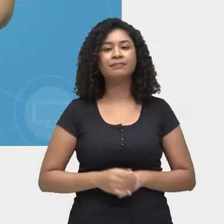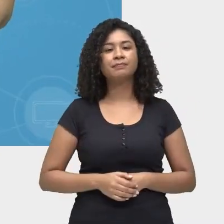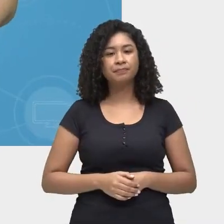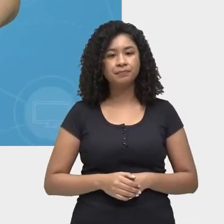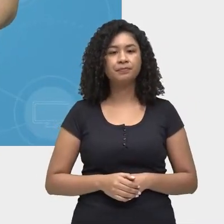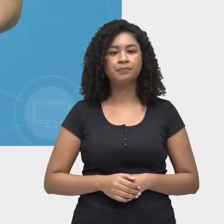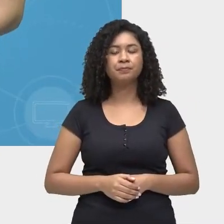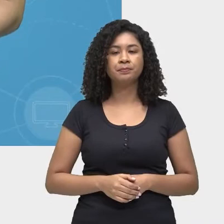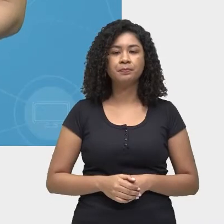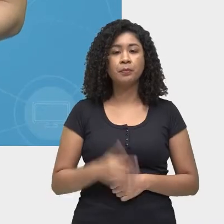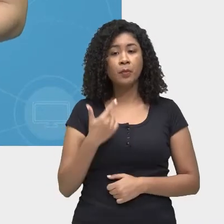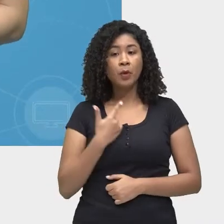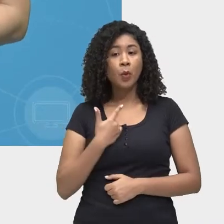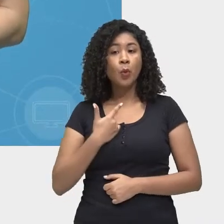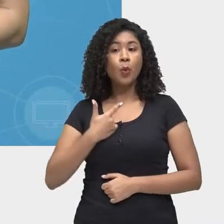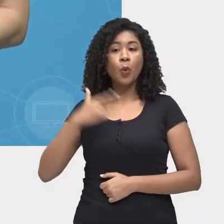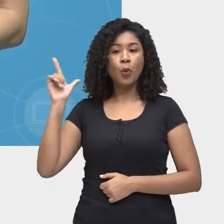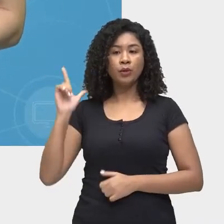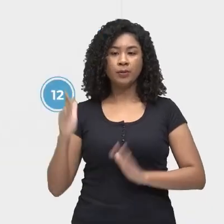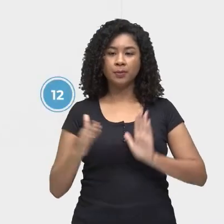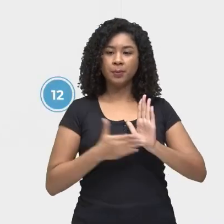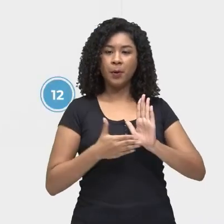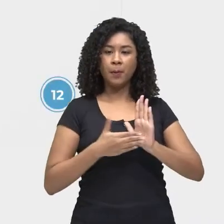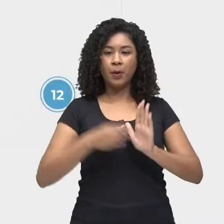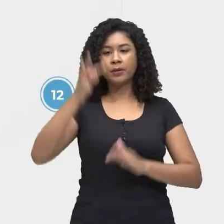nós tivemos o modelo de Rutherford.